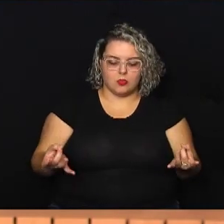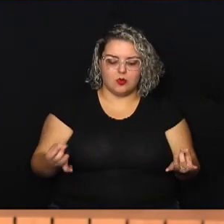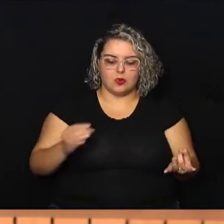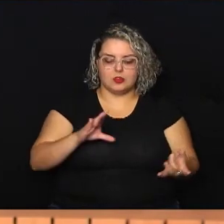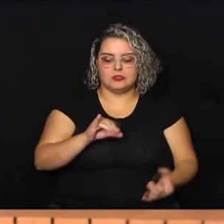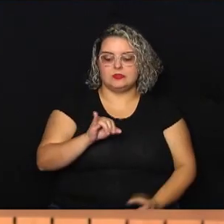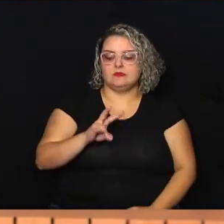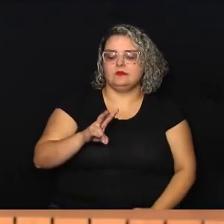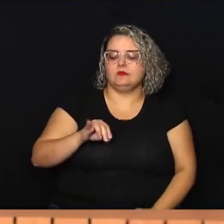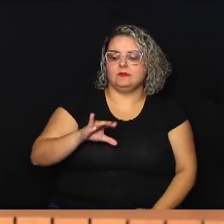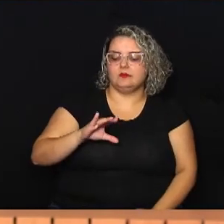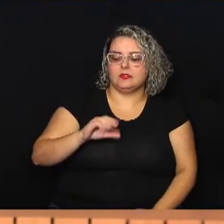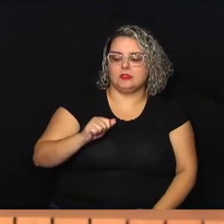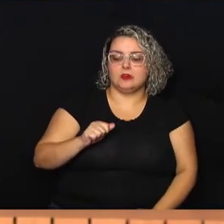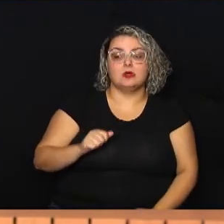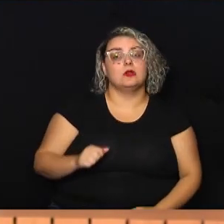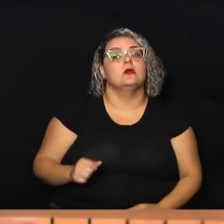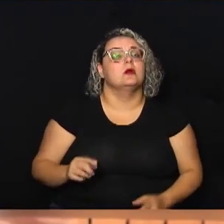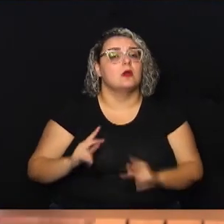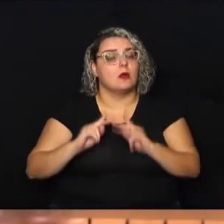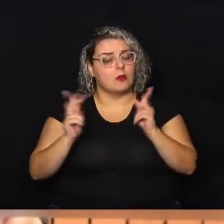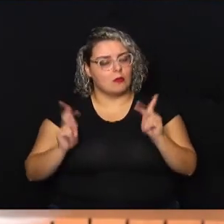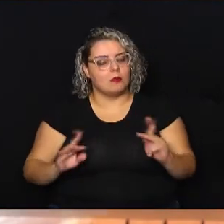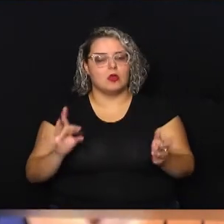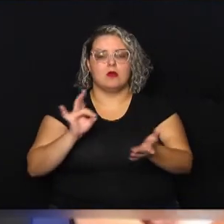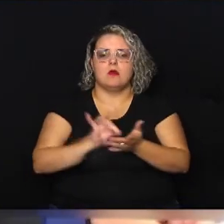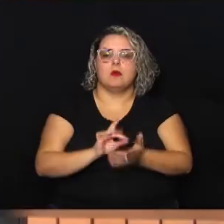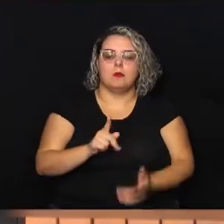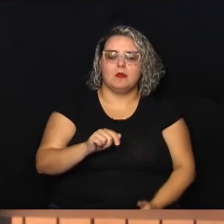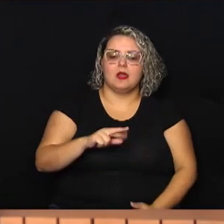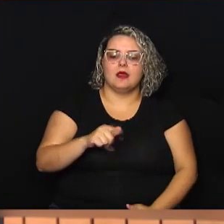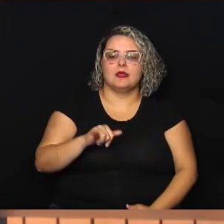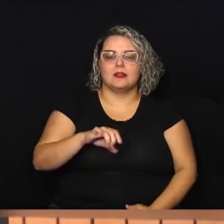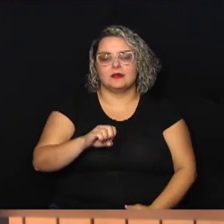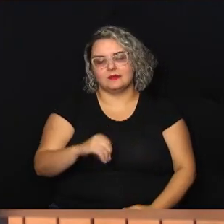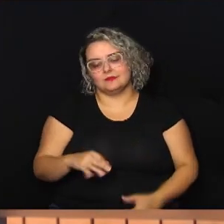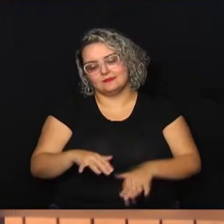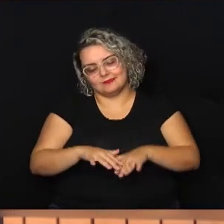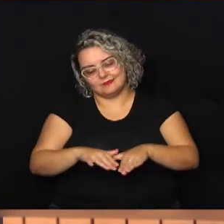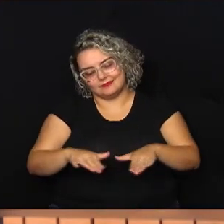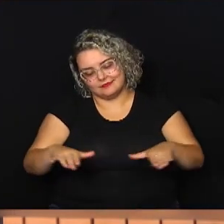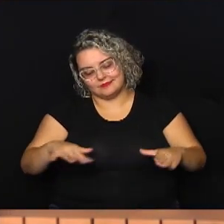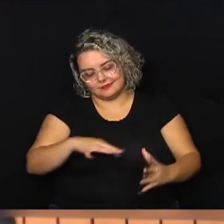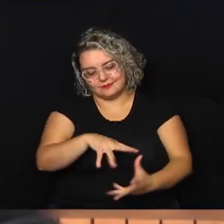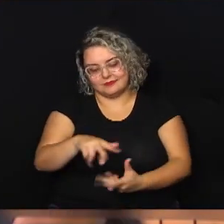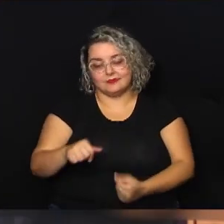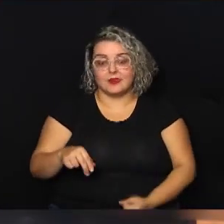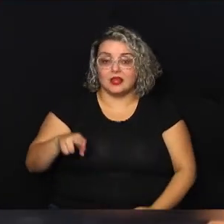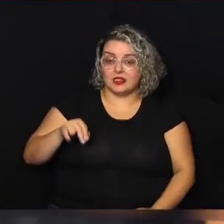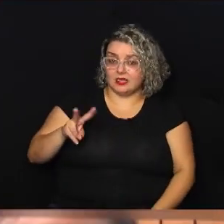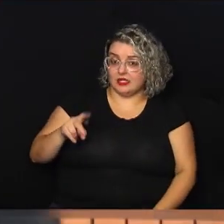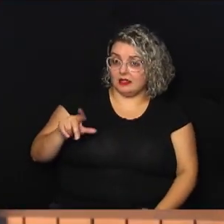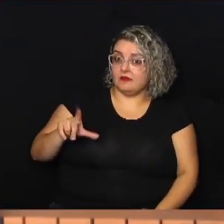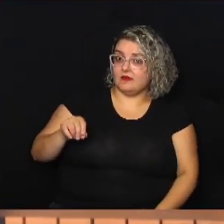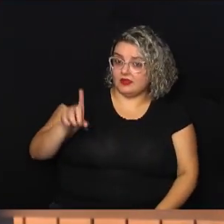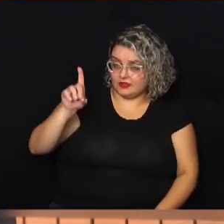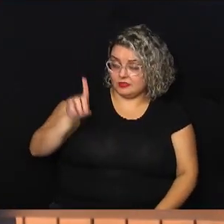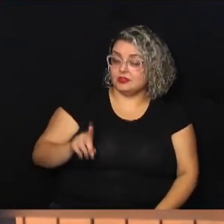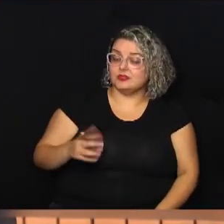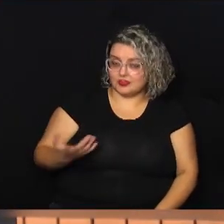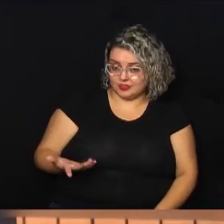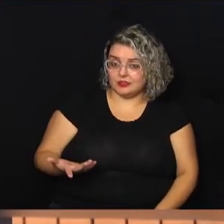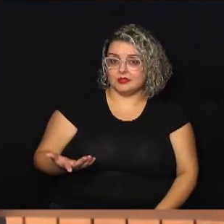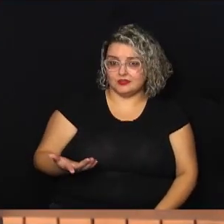paz, verdadeiro paraíso sobre a Terra. Nivaldo Osório, que é diretor da organização